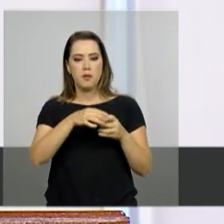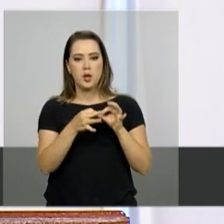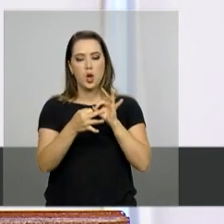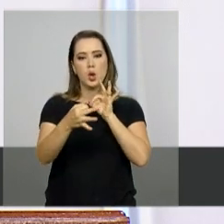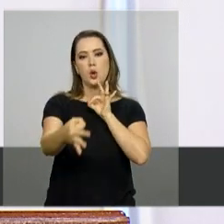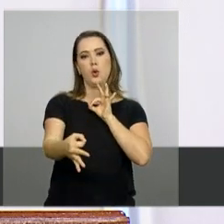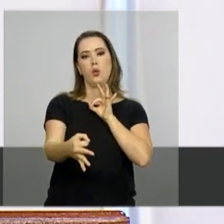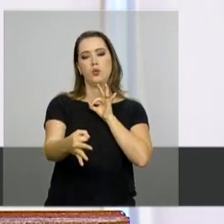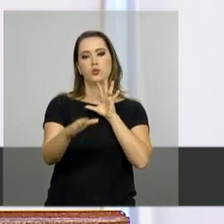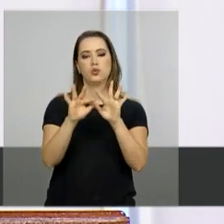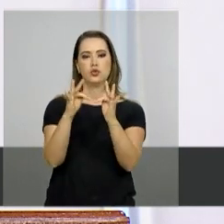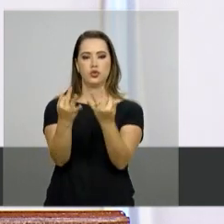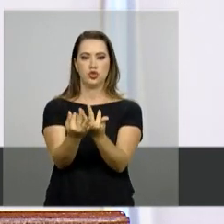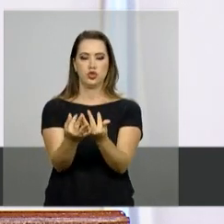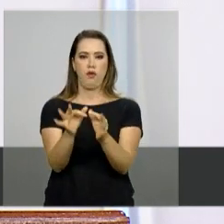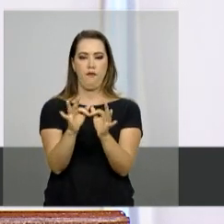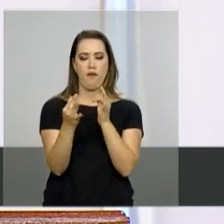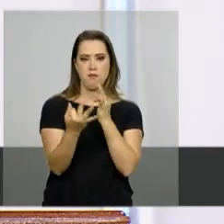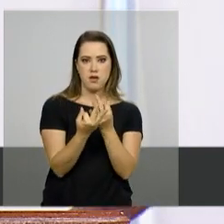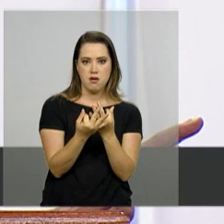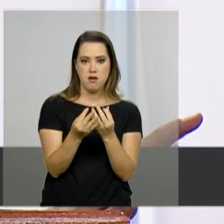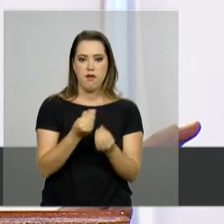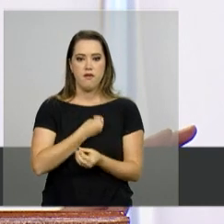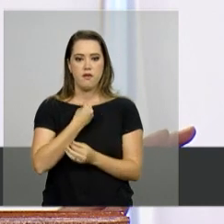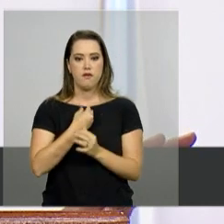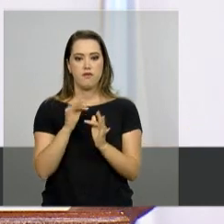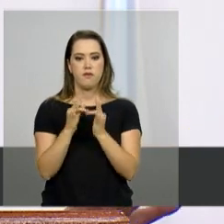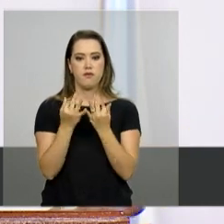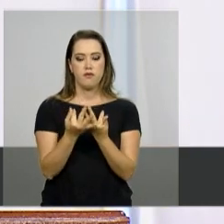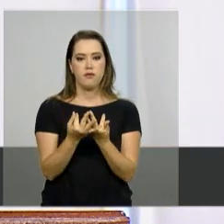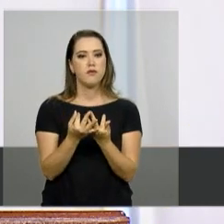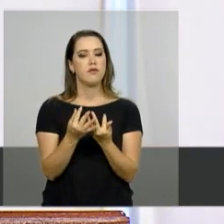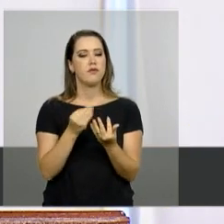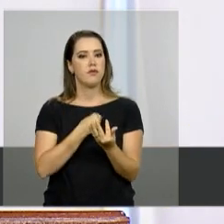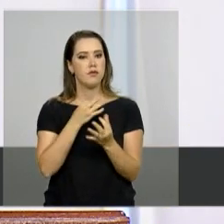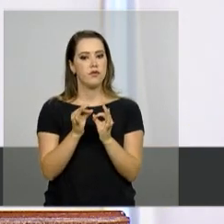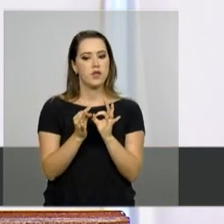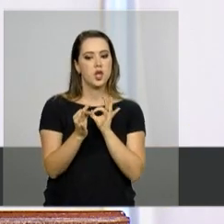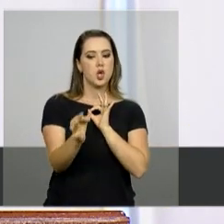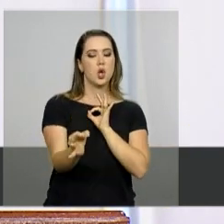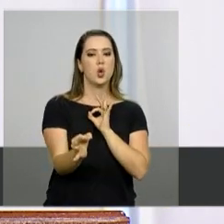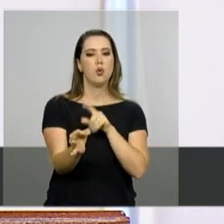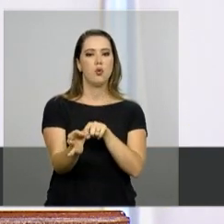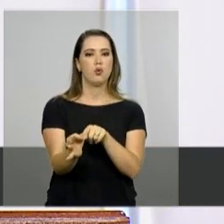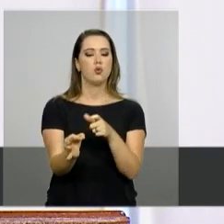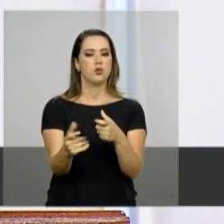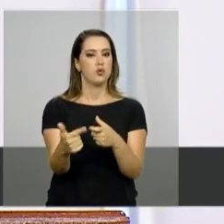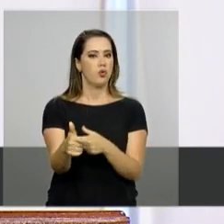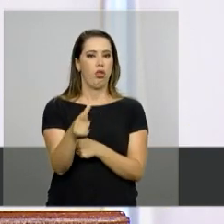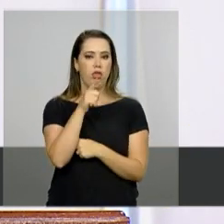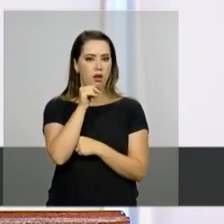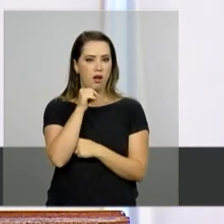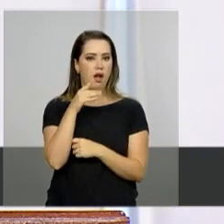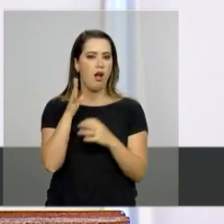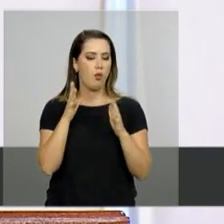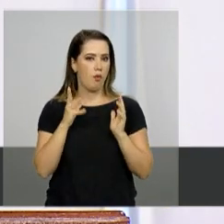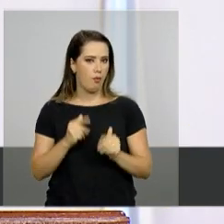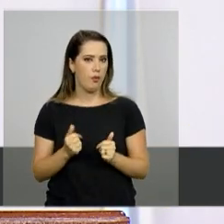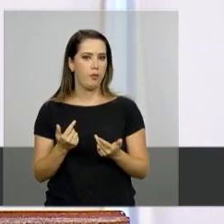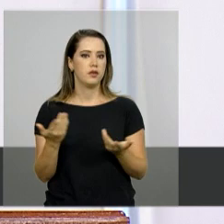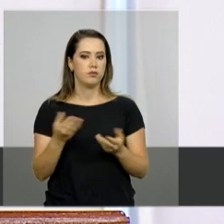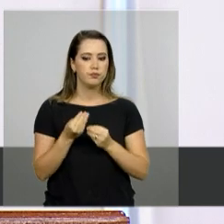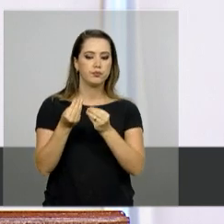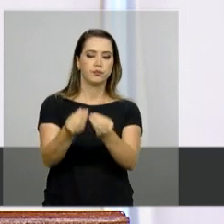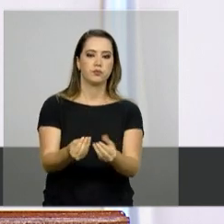regiões remotas não é pra nada só é levar a novas regiões remotas então quero neste momento